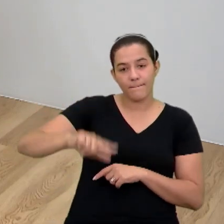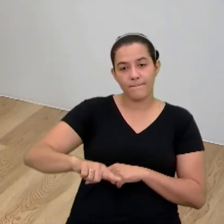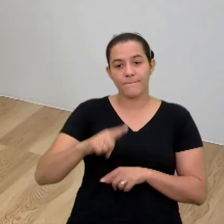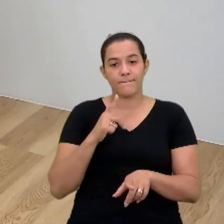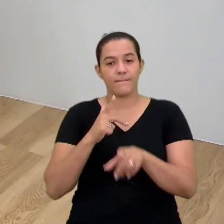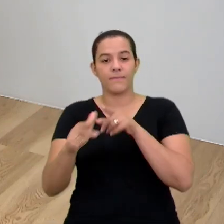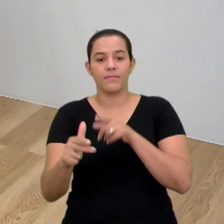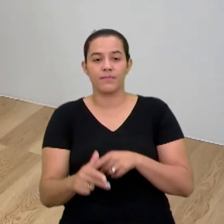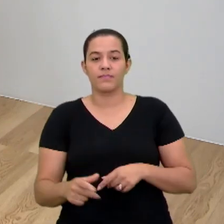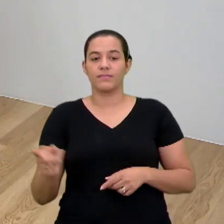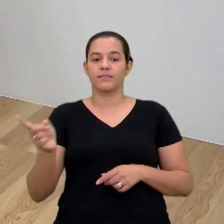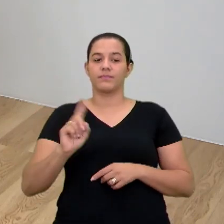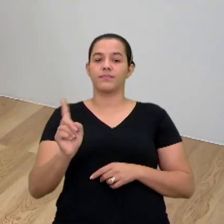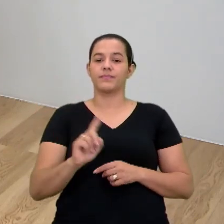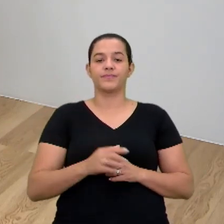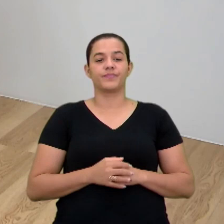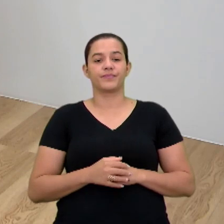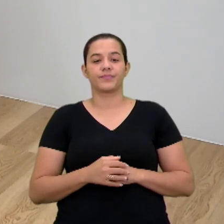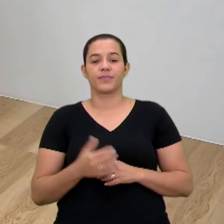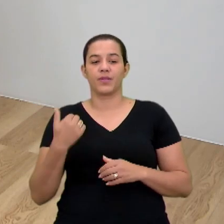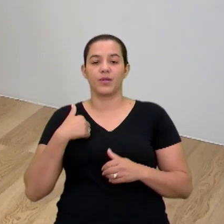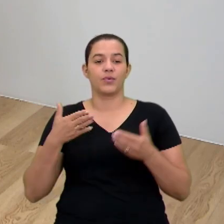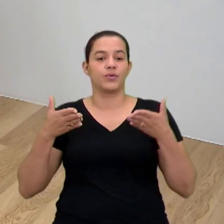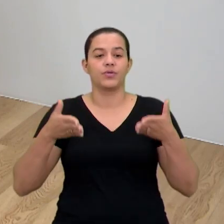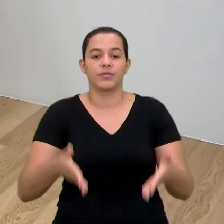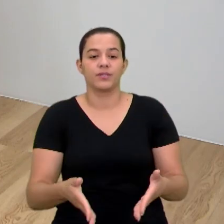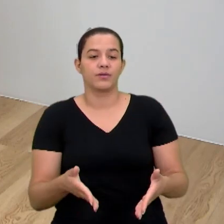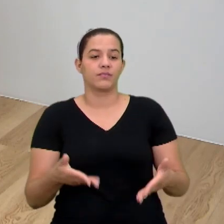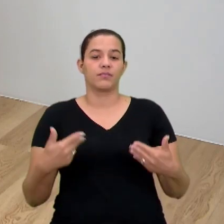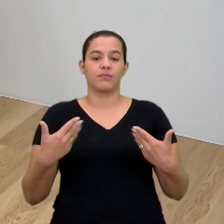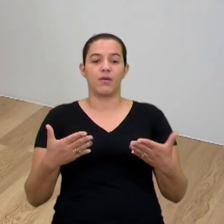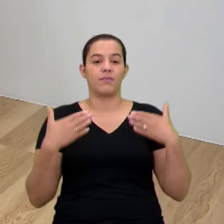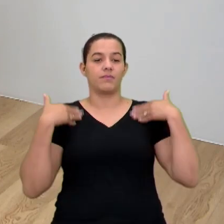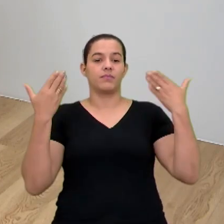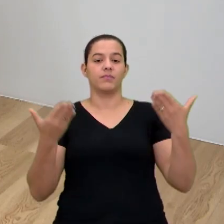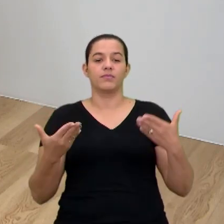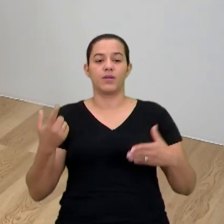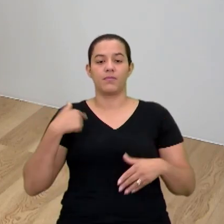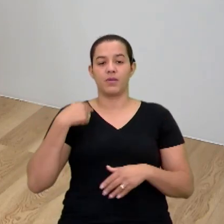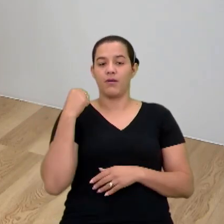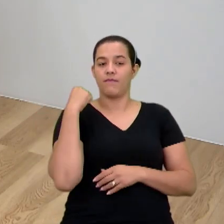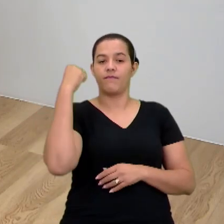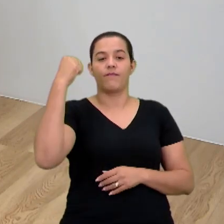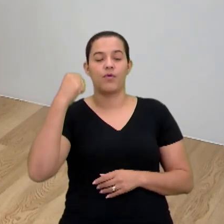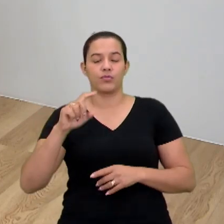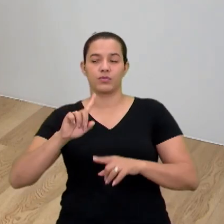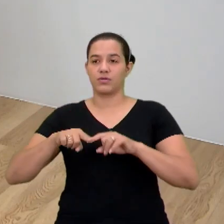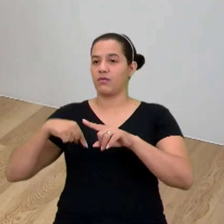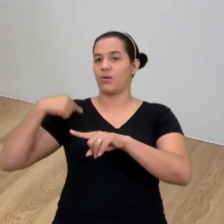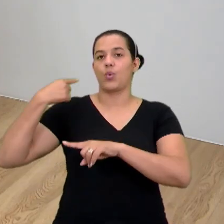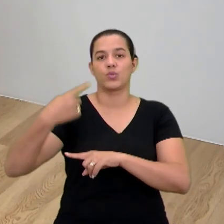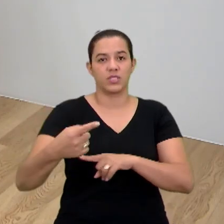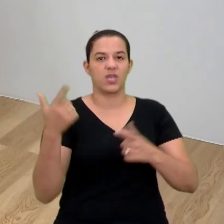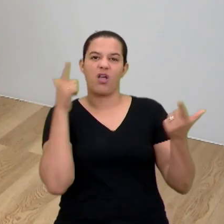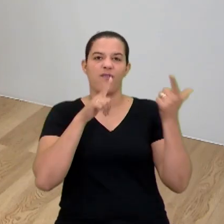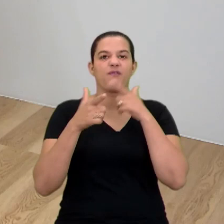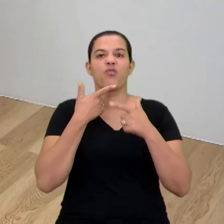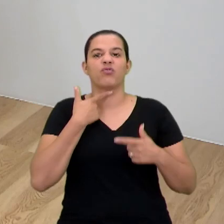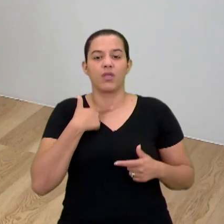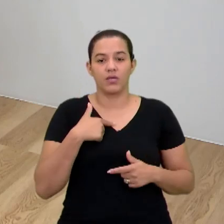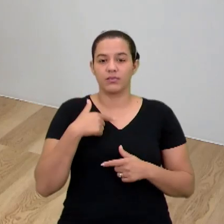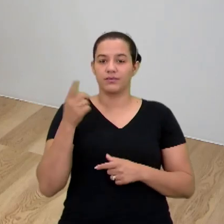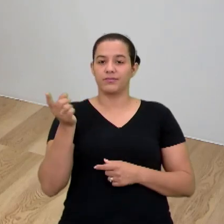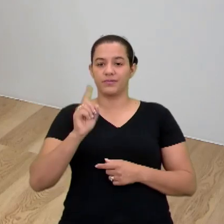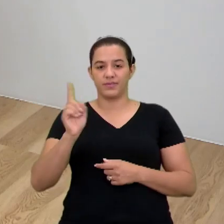demonstração de superação. Né? Não é tipo assim, eu cheguei lá e, nossa, a minha força interior é que me fez ganhar a medalha. Gente, não, o cara é a força